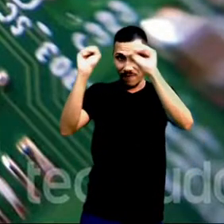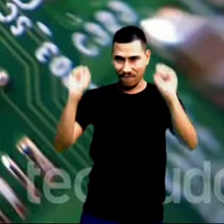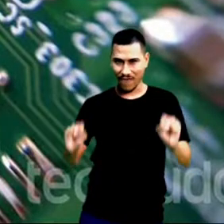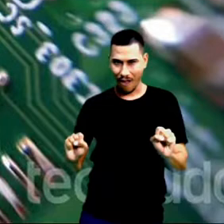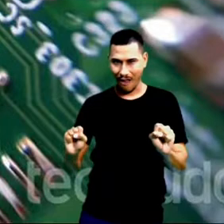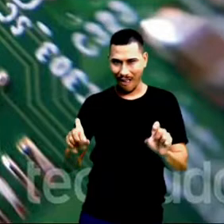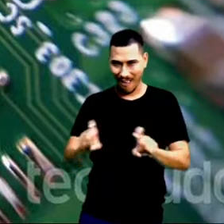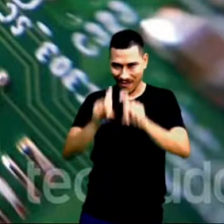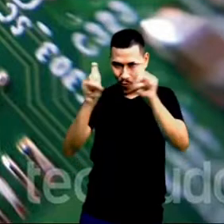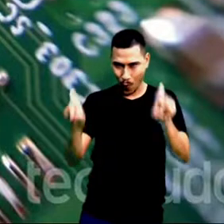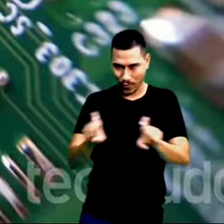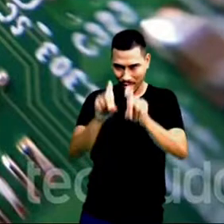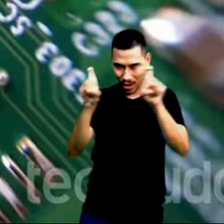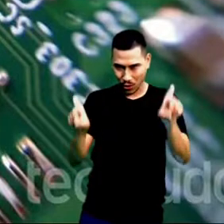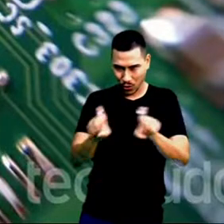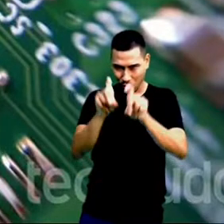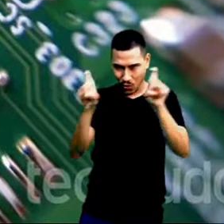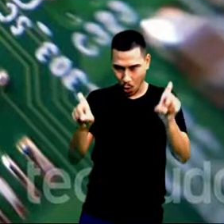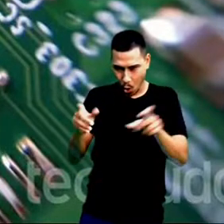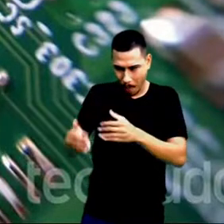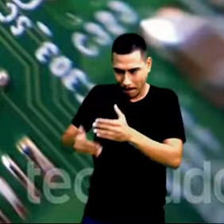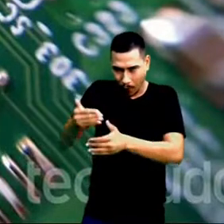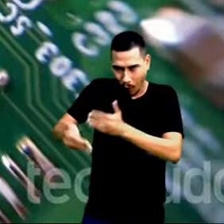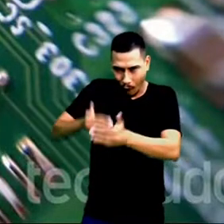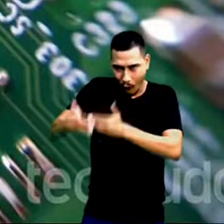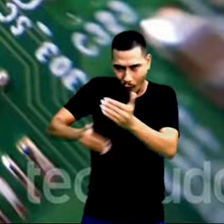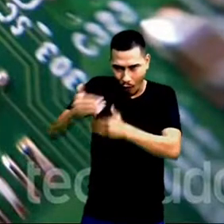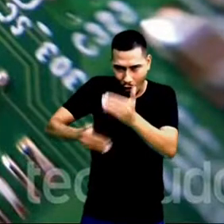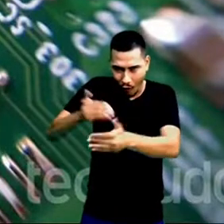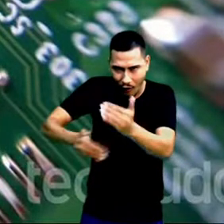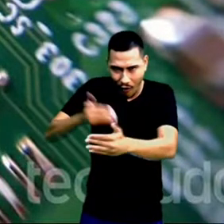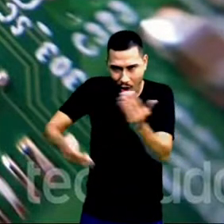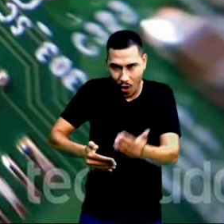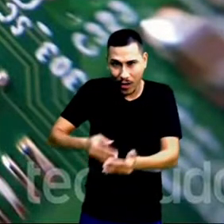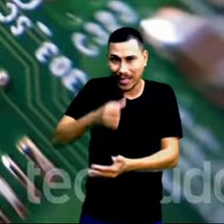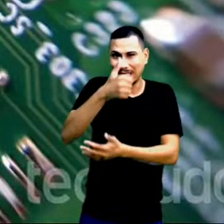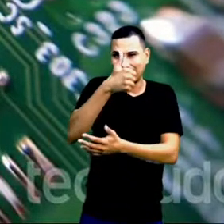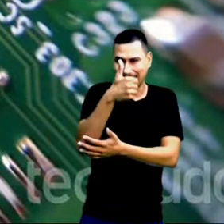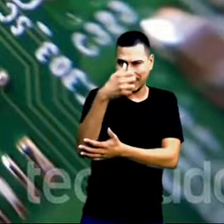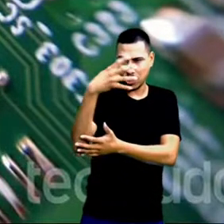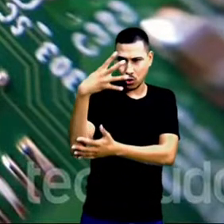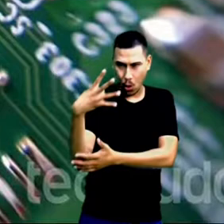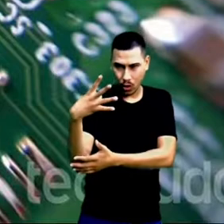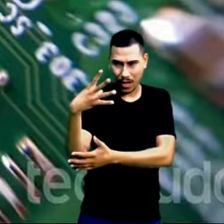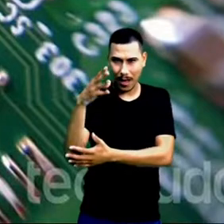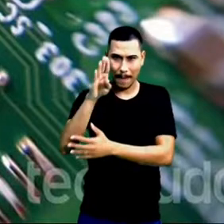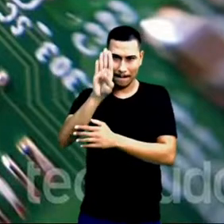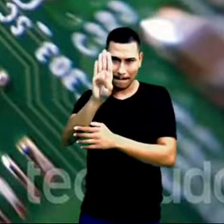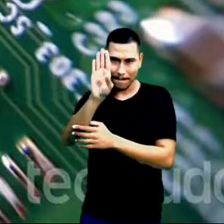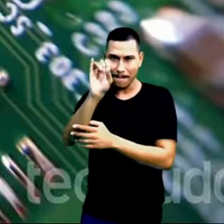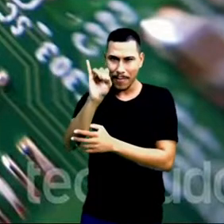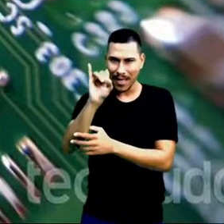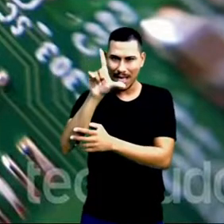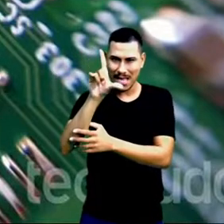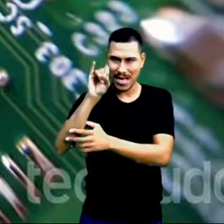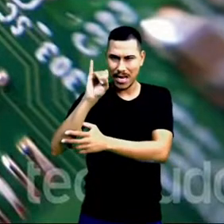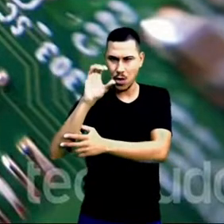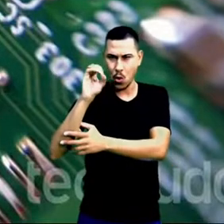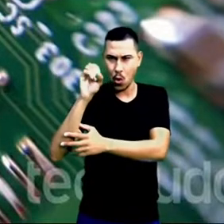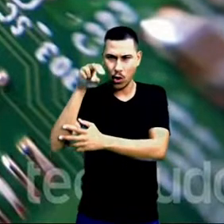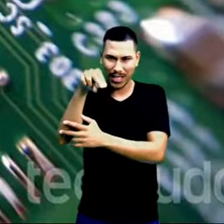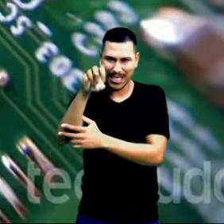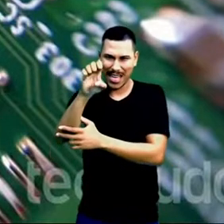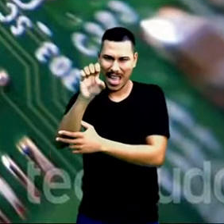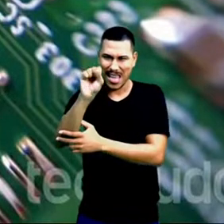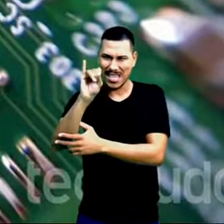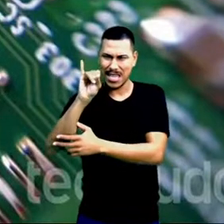Intel, que são de 14 bilionésimos de metro, ou seja, são tão pequenos